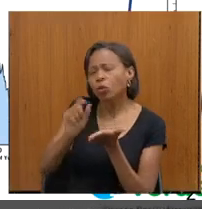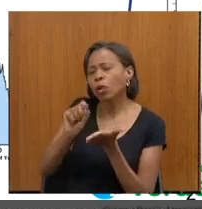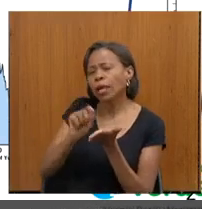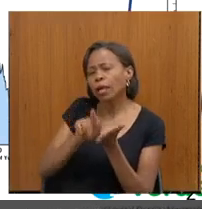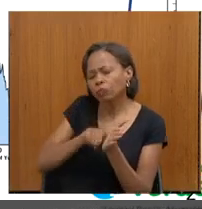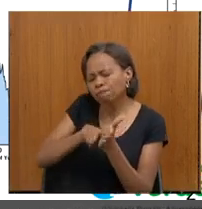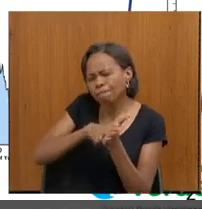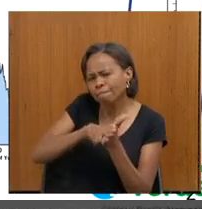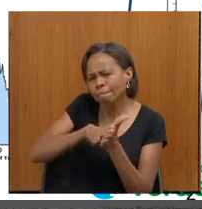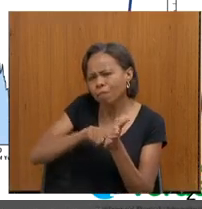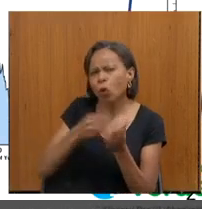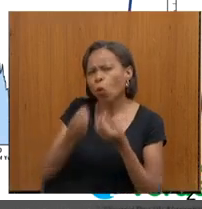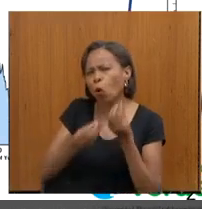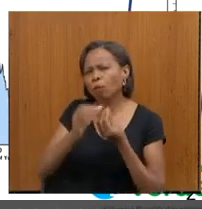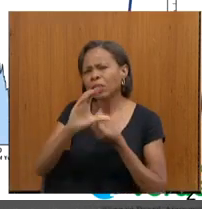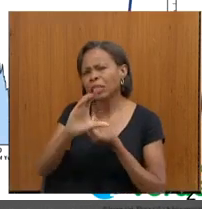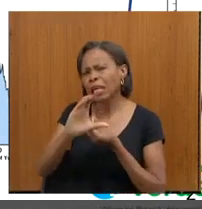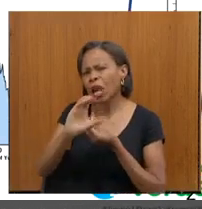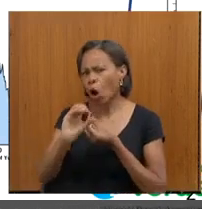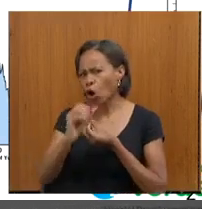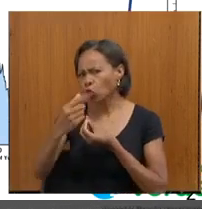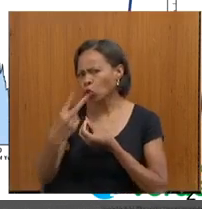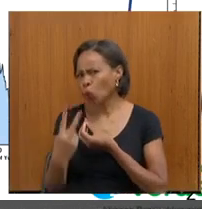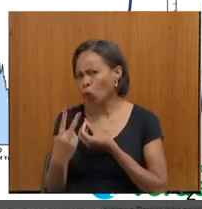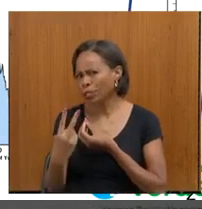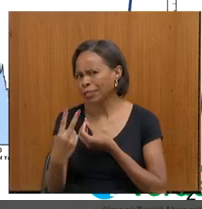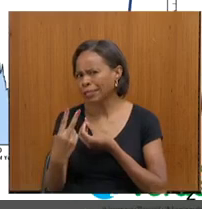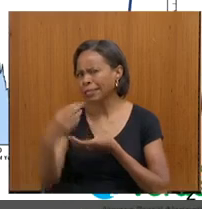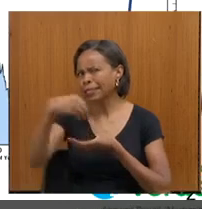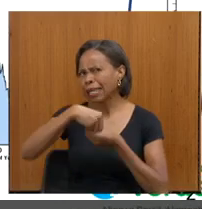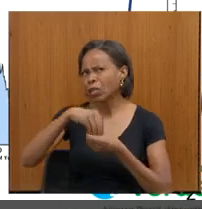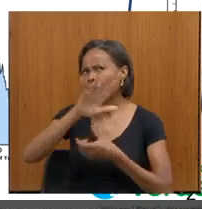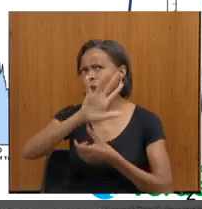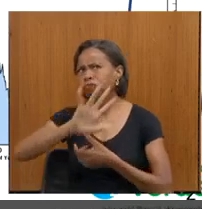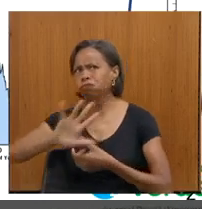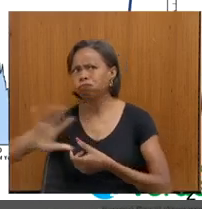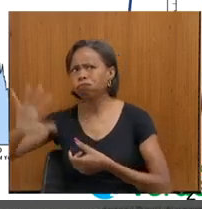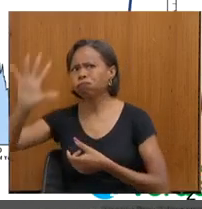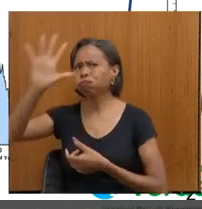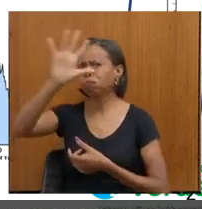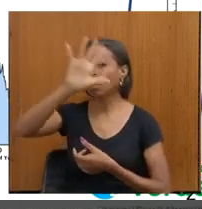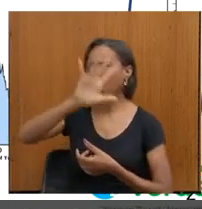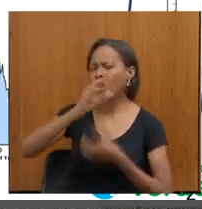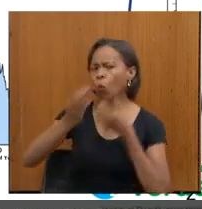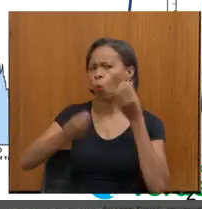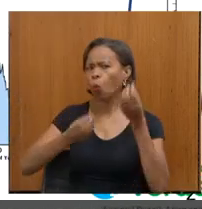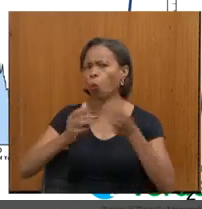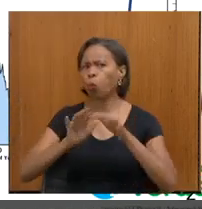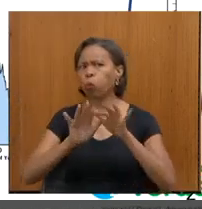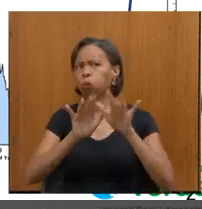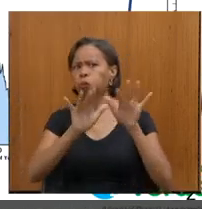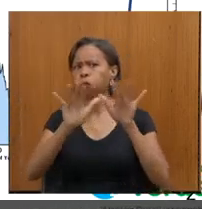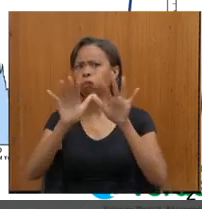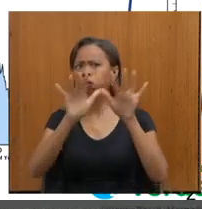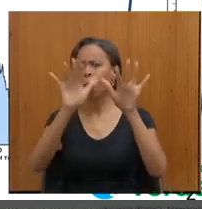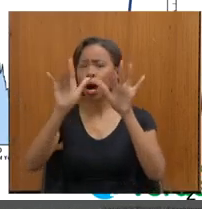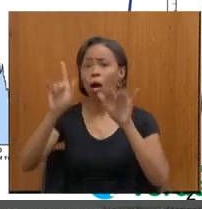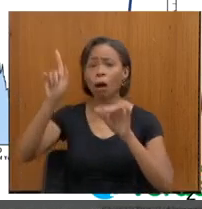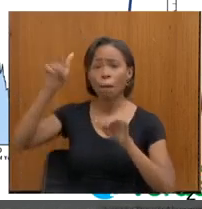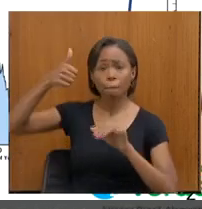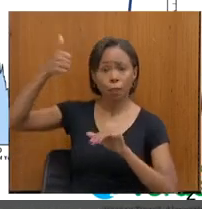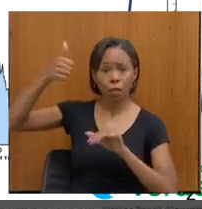CO2 na atmosfera então o primeiro gráfico lá em cima à esquerda ele mostra